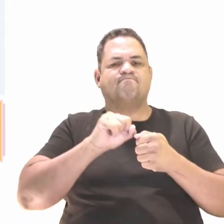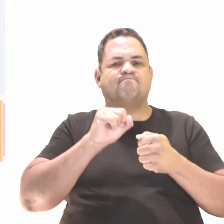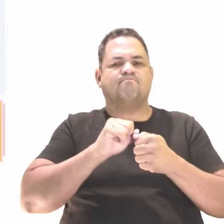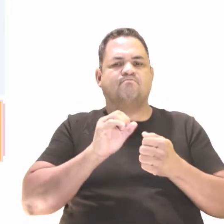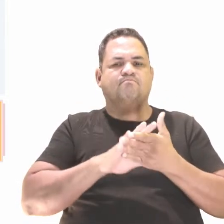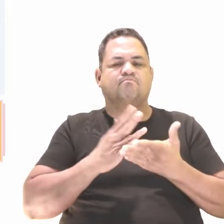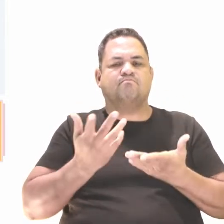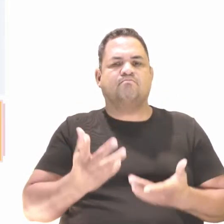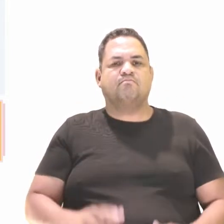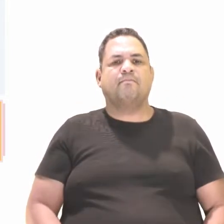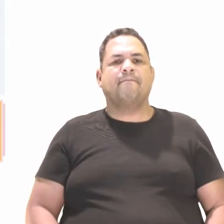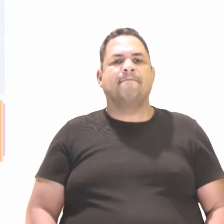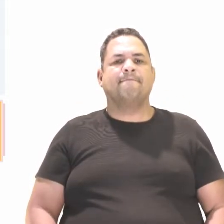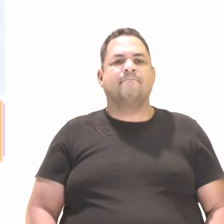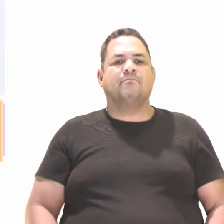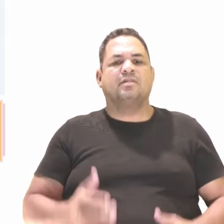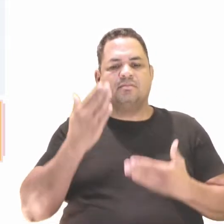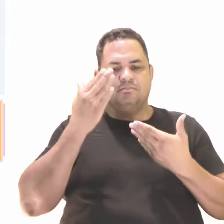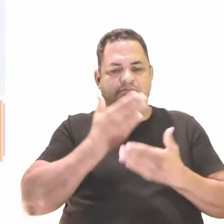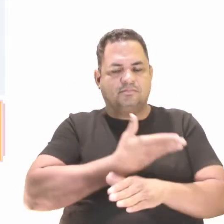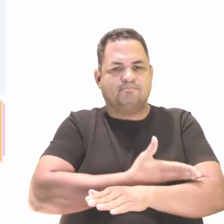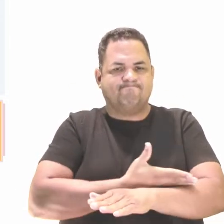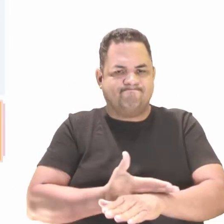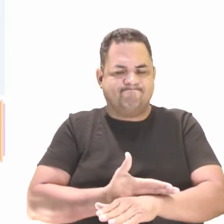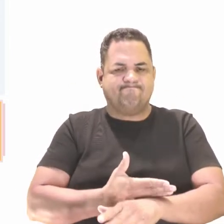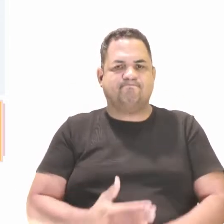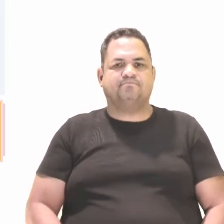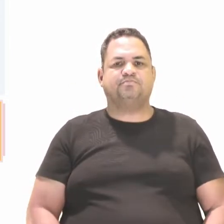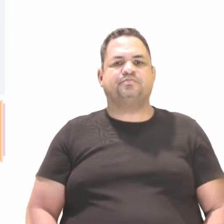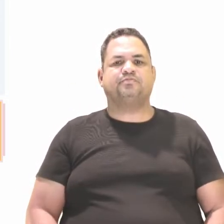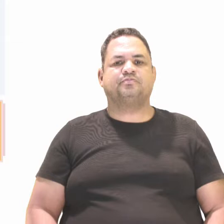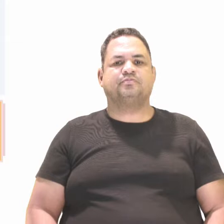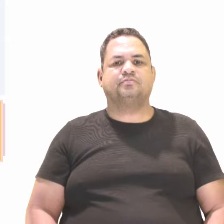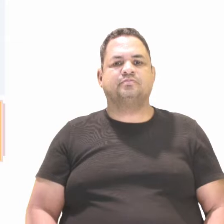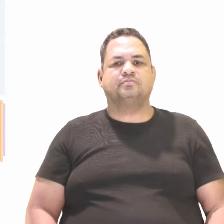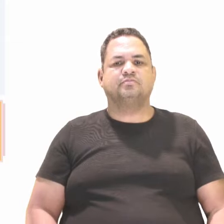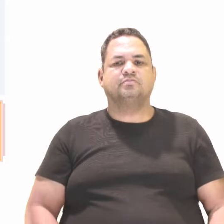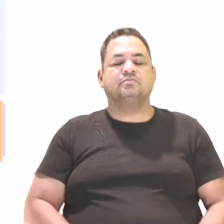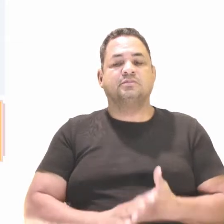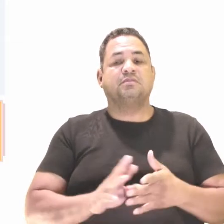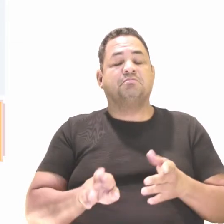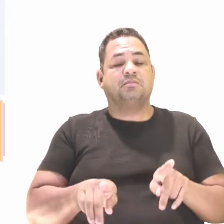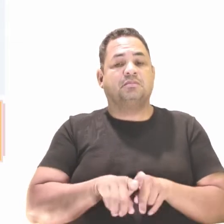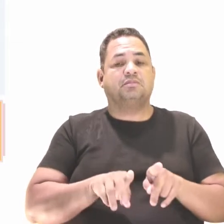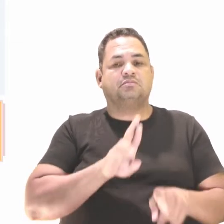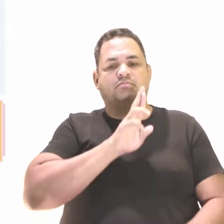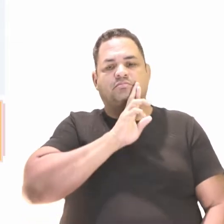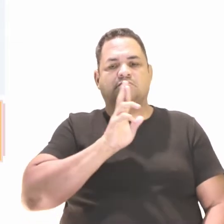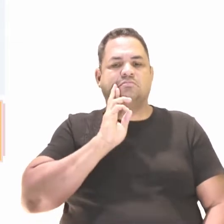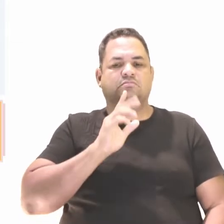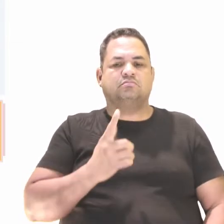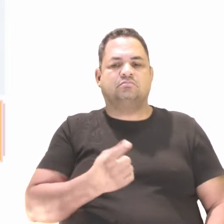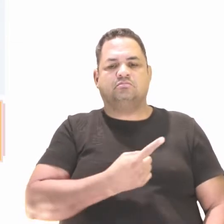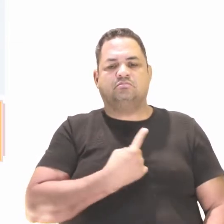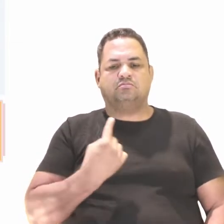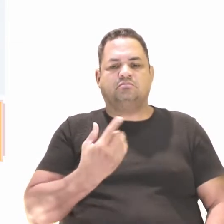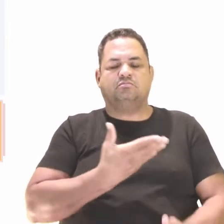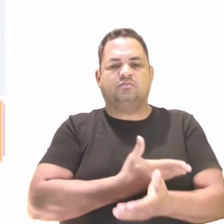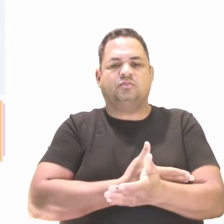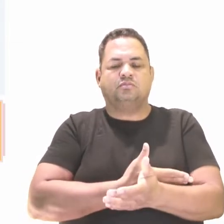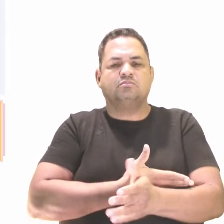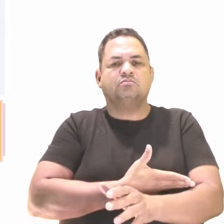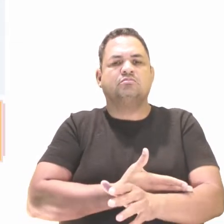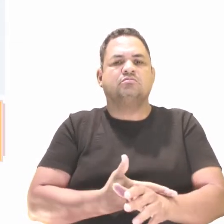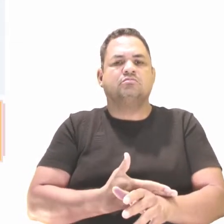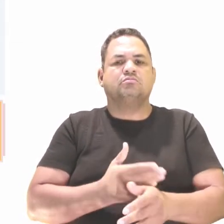muito polite, é muito educado, certo? Inclusive até em restaurantes, a gente tem esse costume, né, de chegar num restaurante e falar